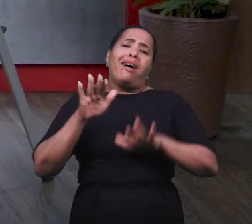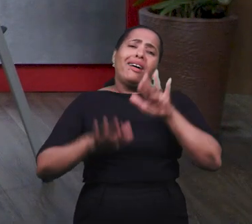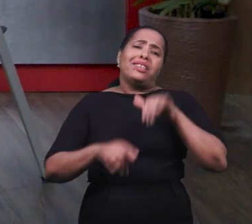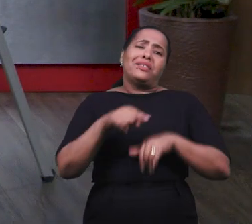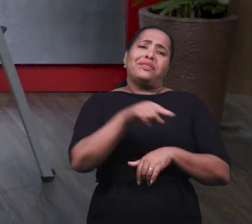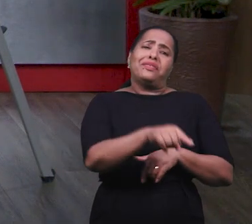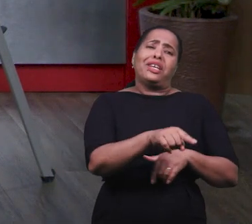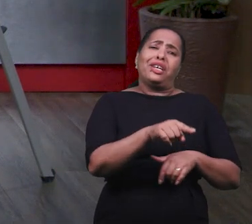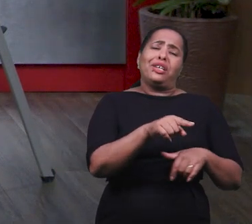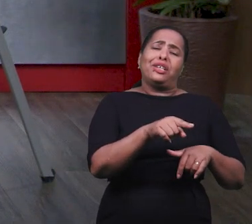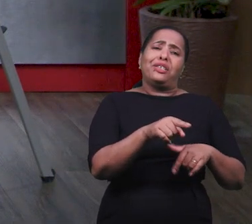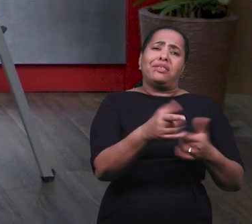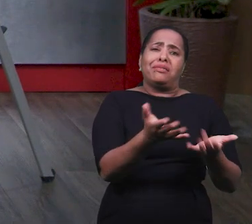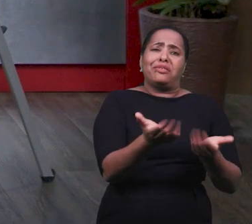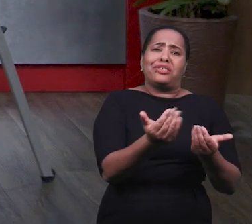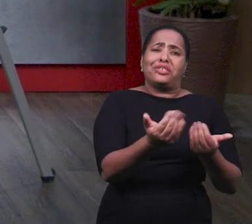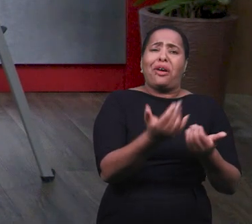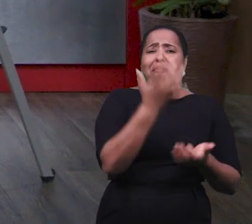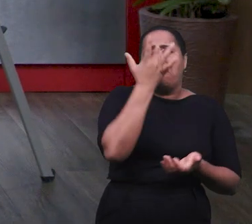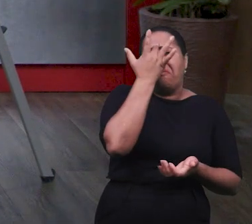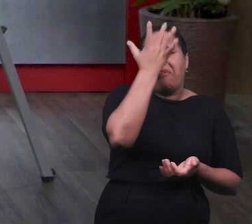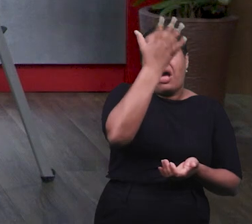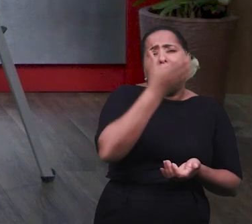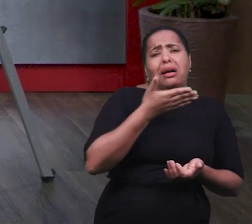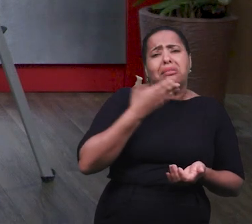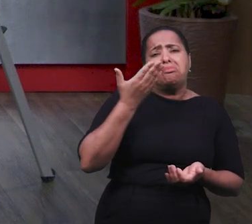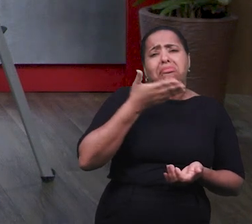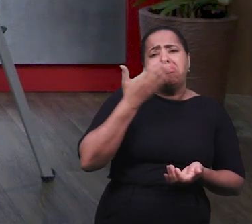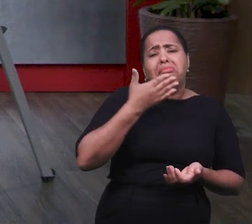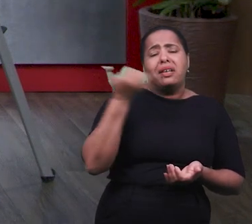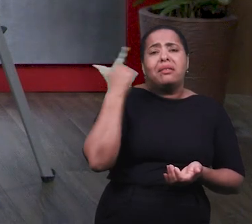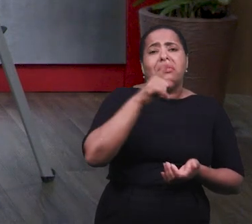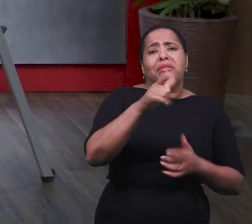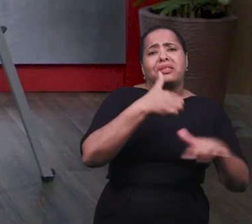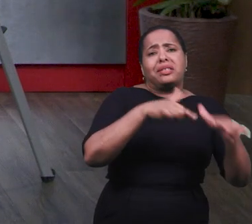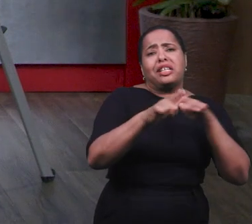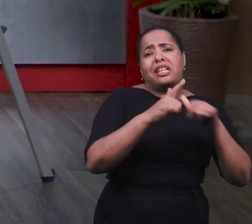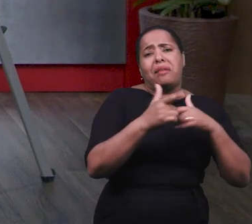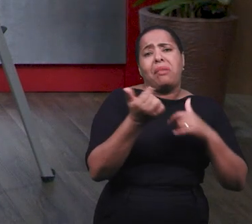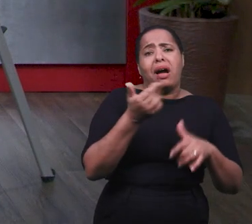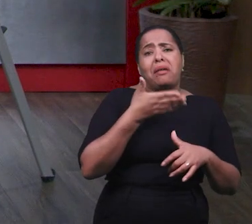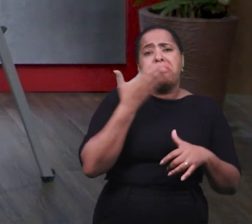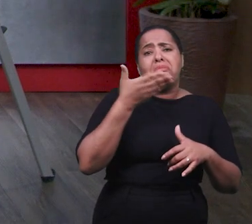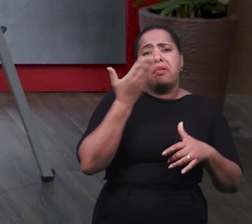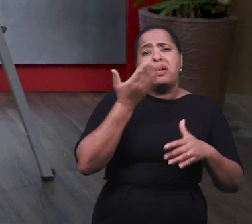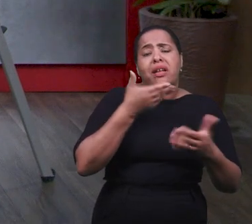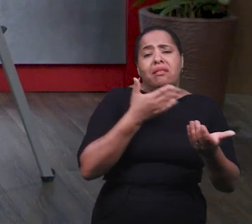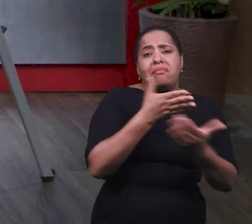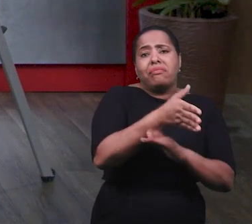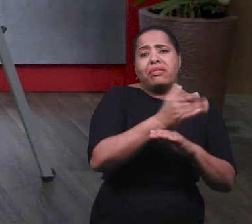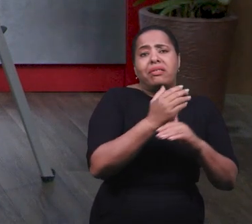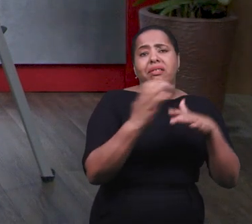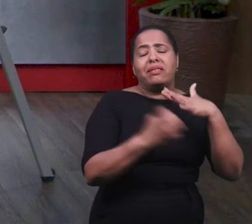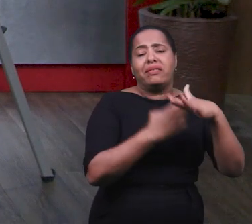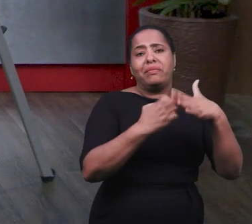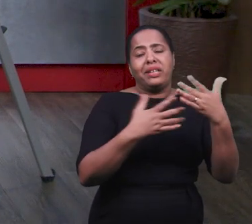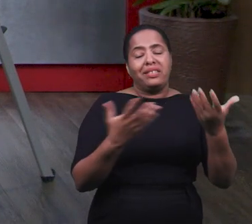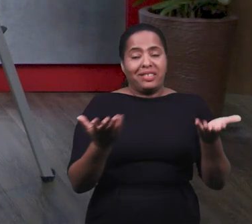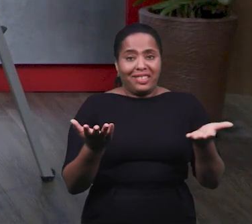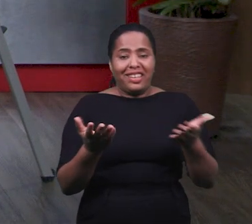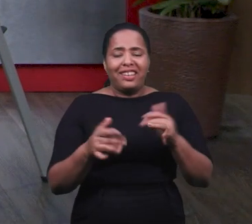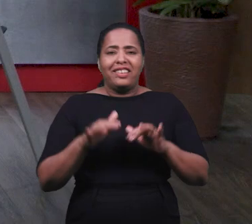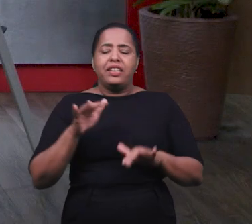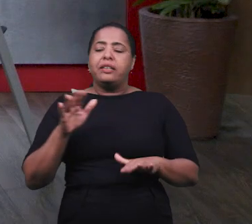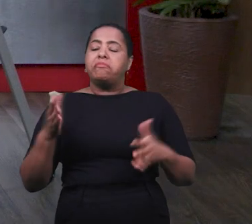tanta facilidade, entra no mercado de trabalho com mais facilidade. Principalmente se for capacitado, né, doutora? Exatamente, ainda mais se for um capacitado. E aquela questão que